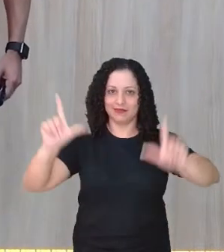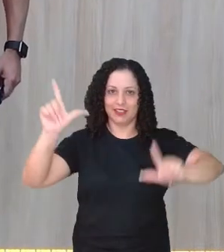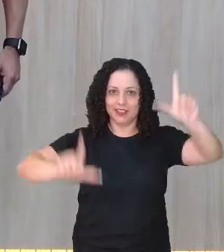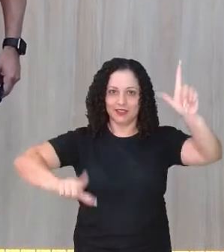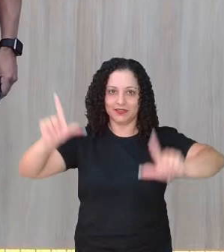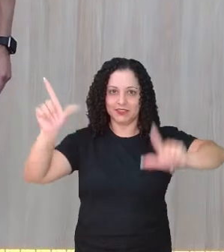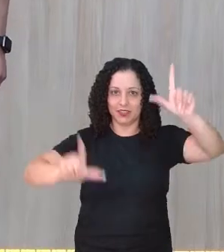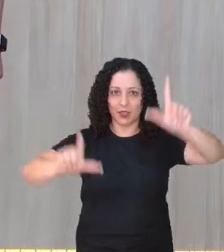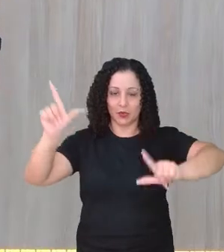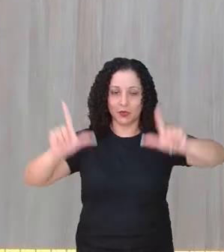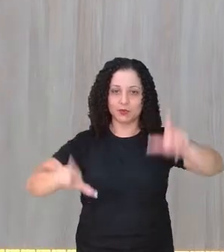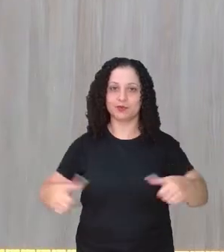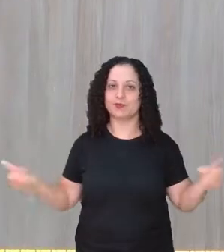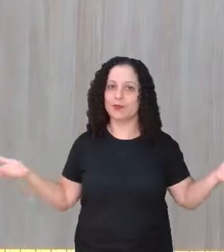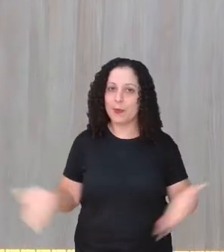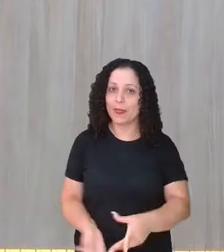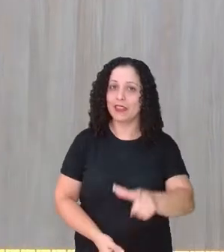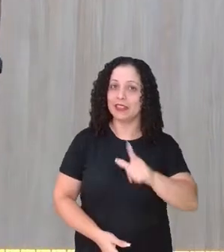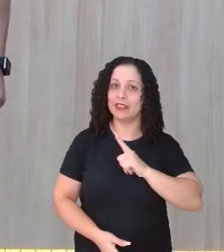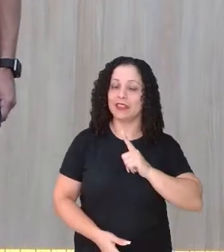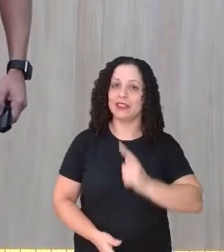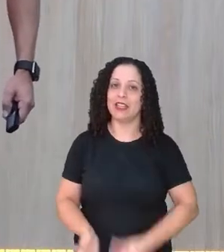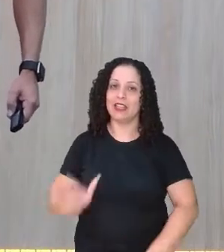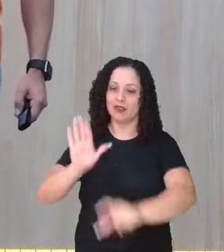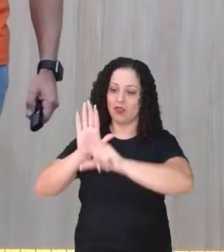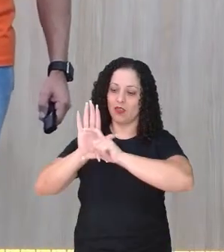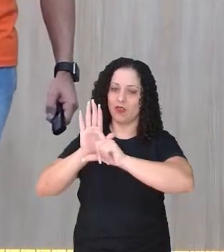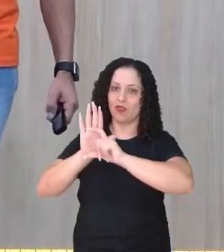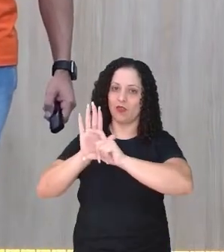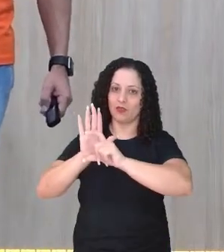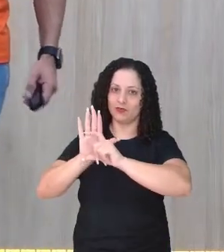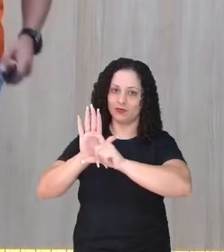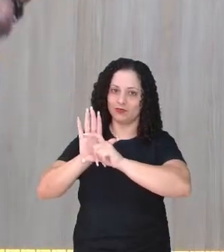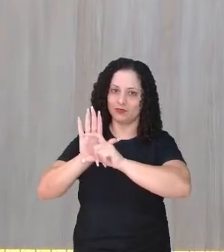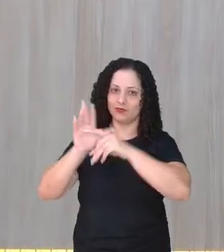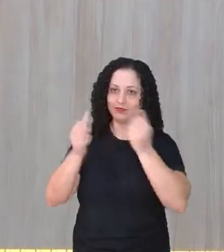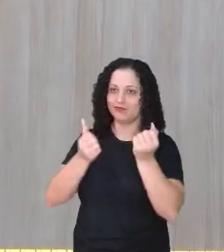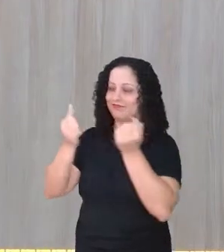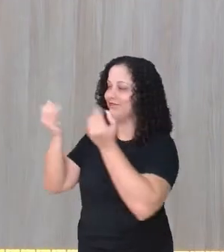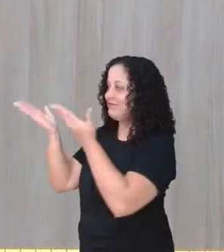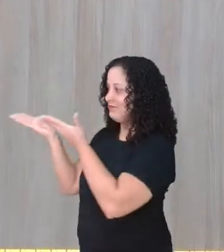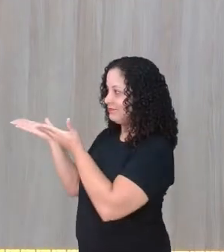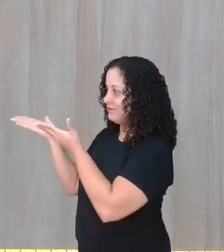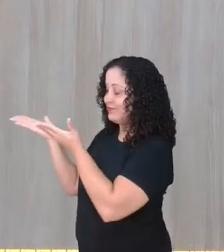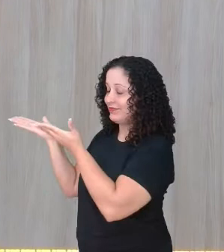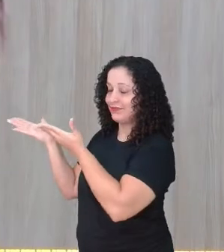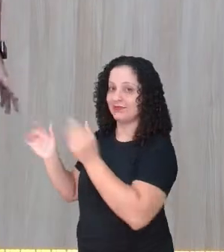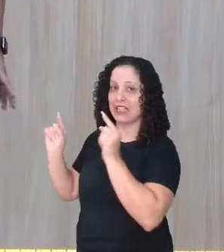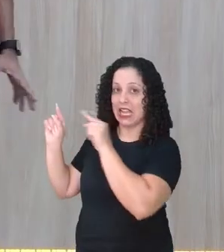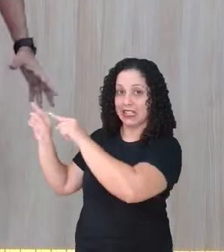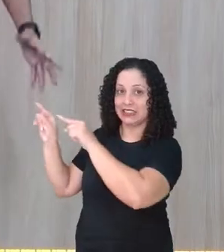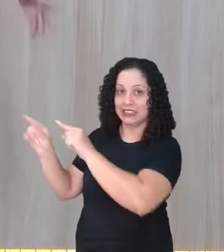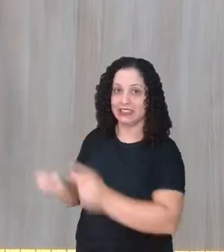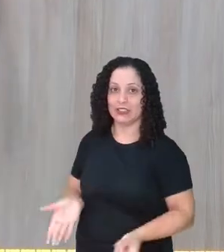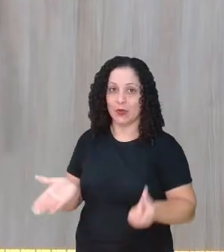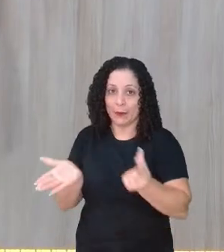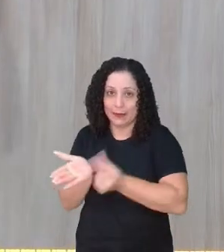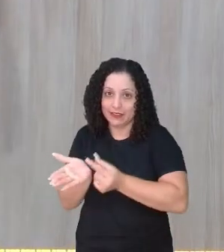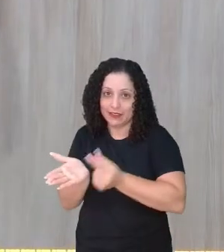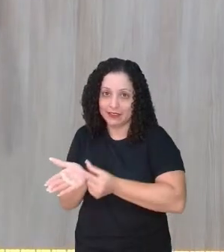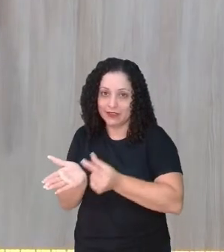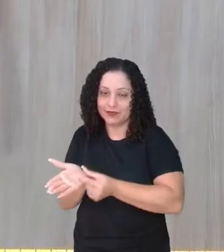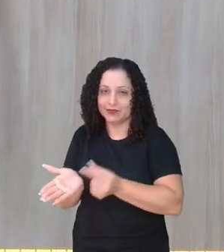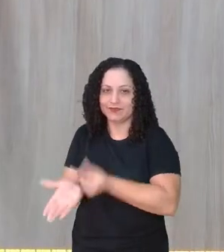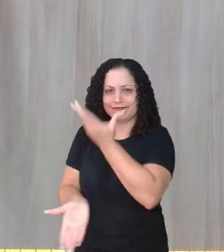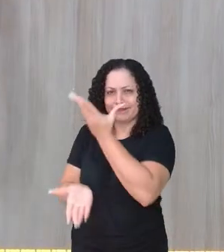televisão, Billy Jean vai colocar 2 QR Codes aí na sua telinha, tá? E aí você vai fazer o download do aplicativo, pega o